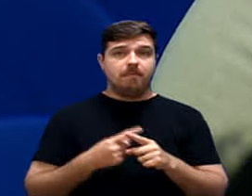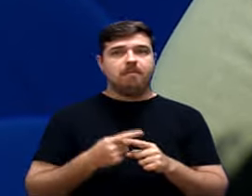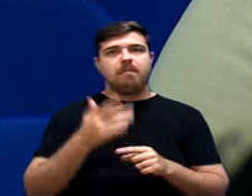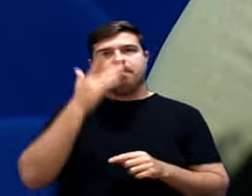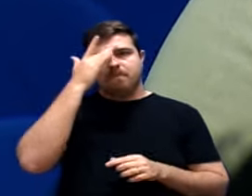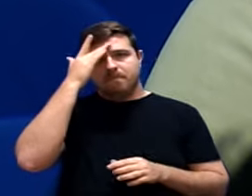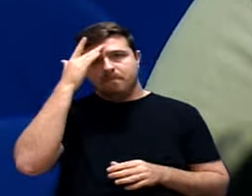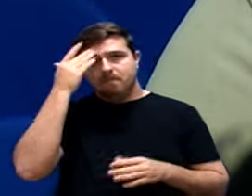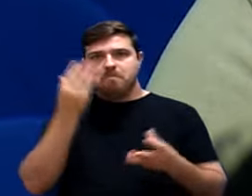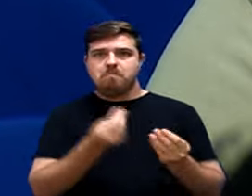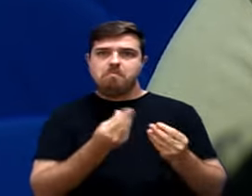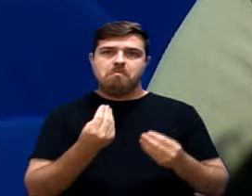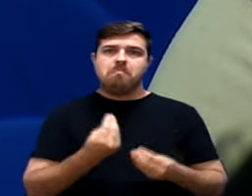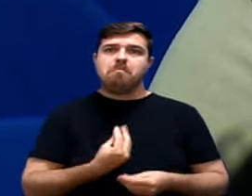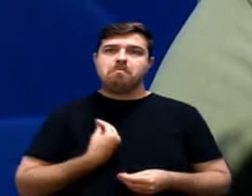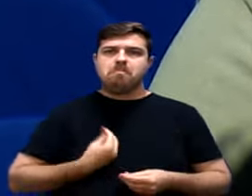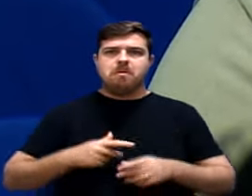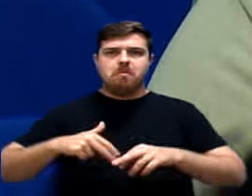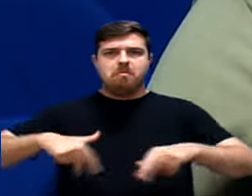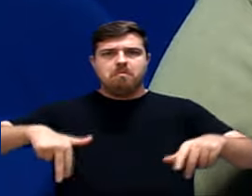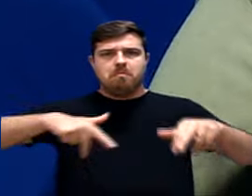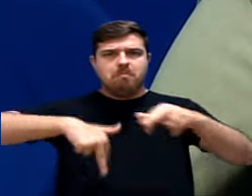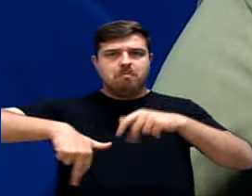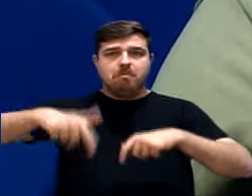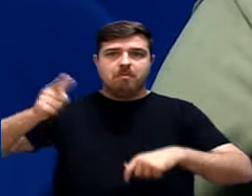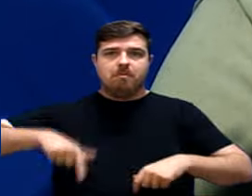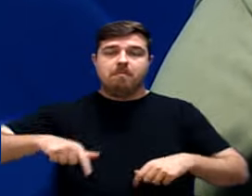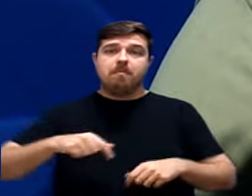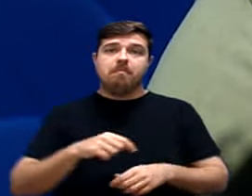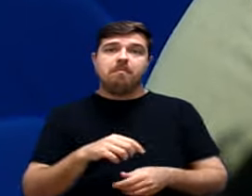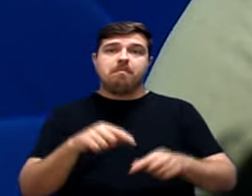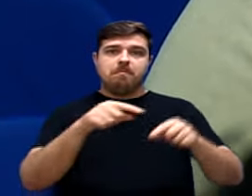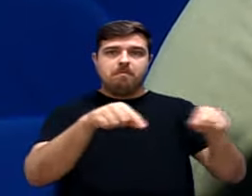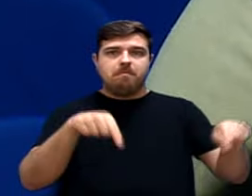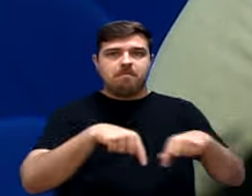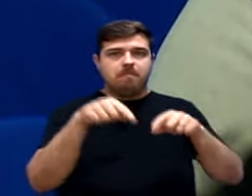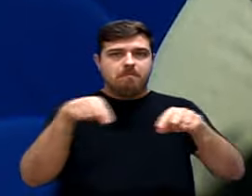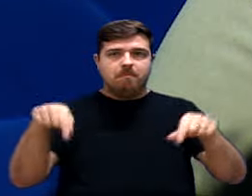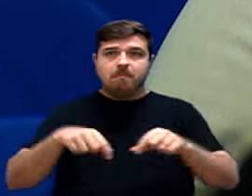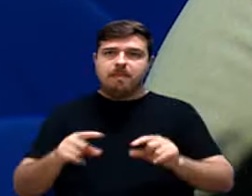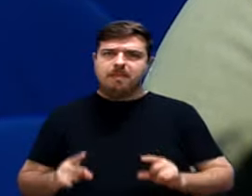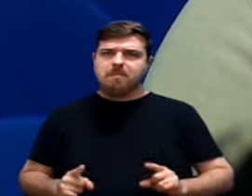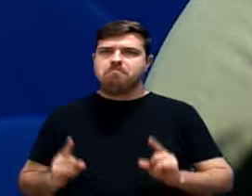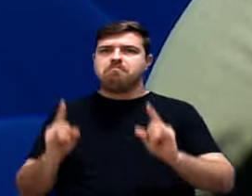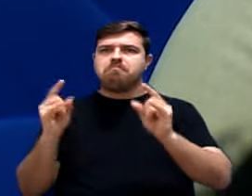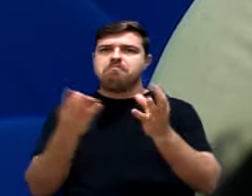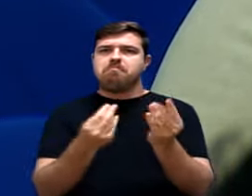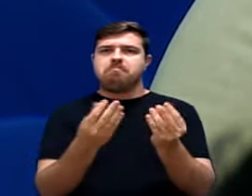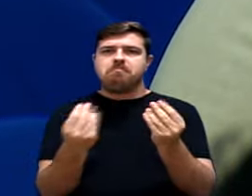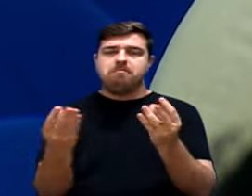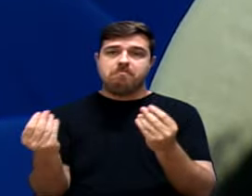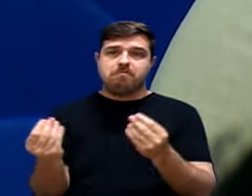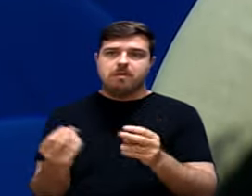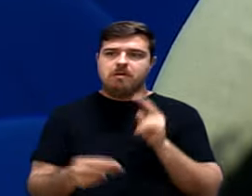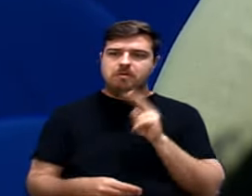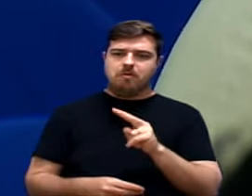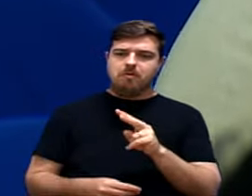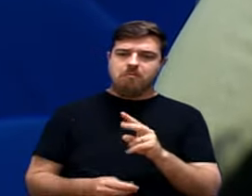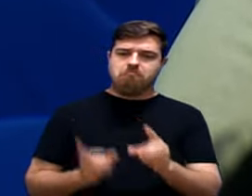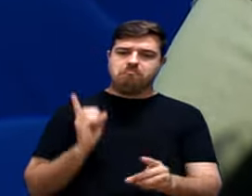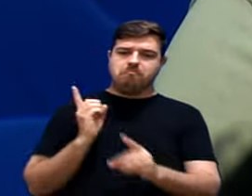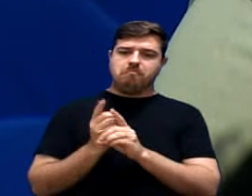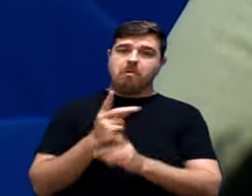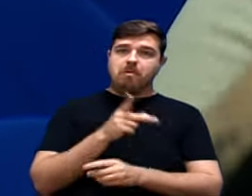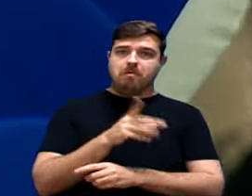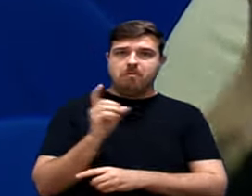demográfico desenfreado loteamento prédio e eu fiquei horrorizada quando eu peguei o plano diretor e vi